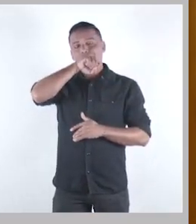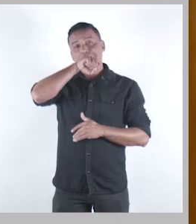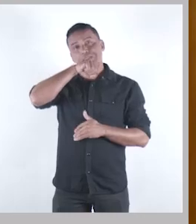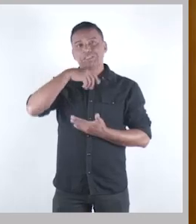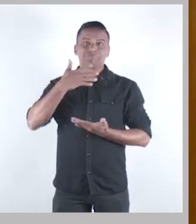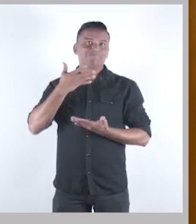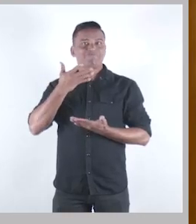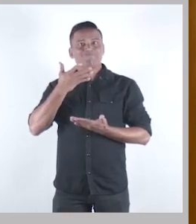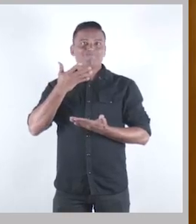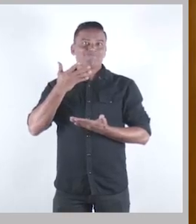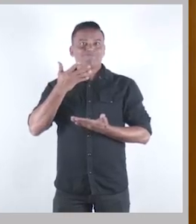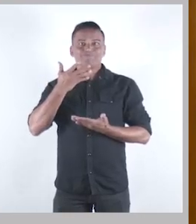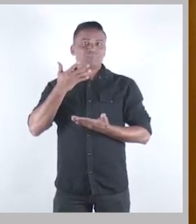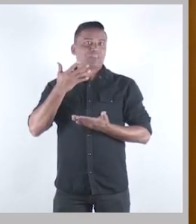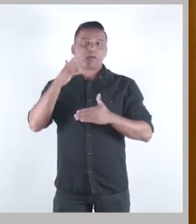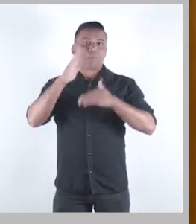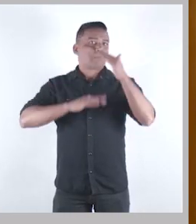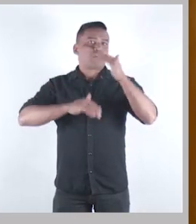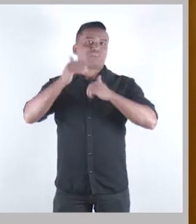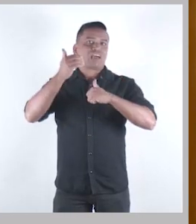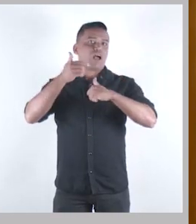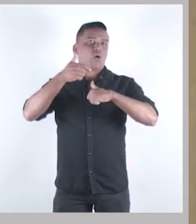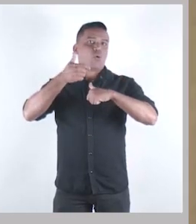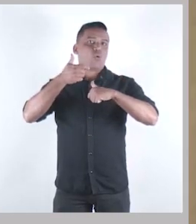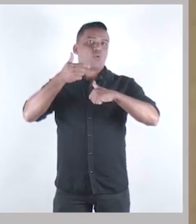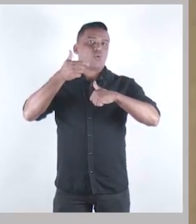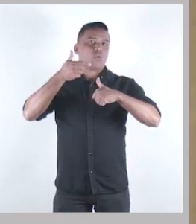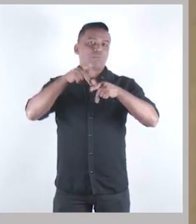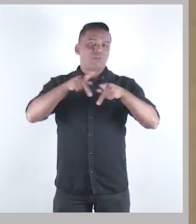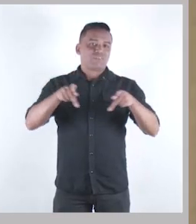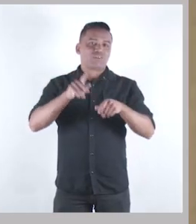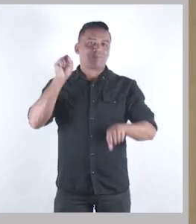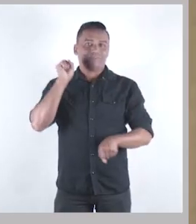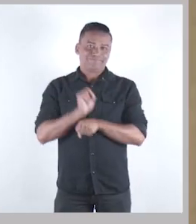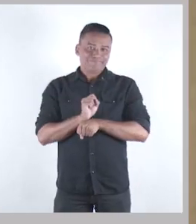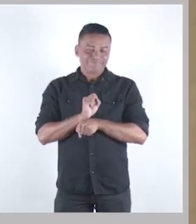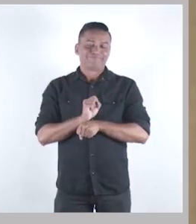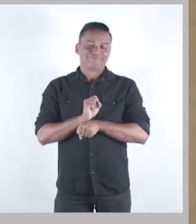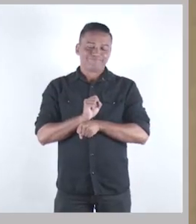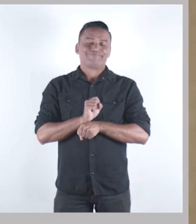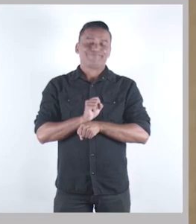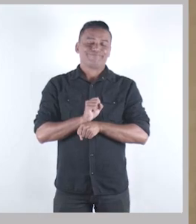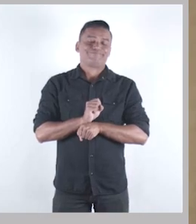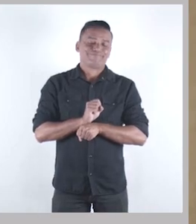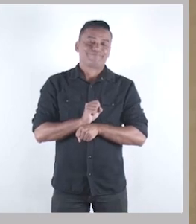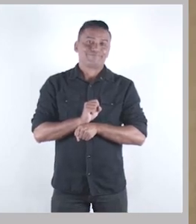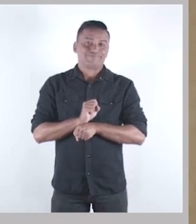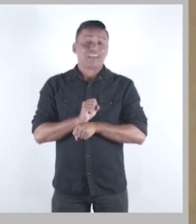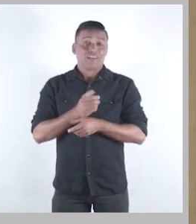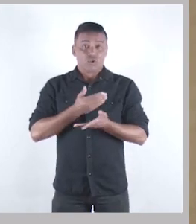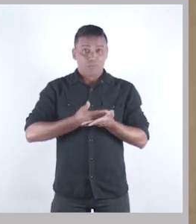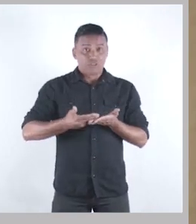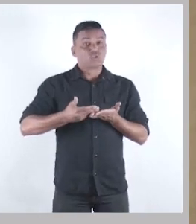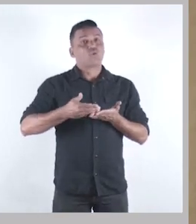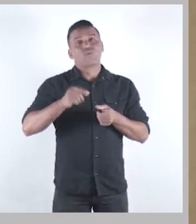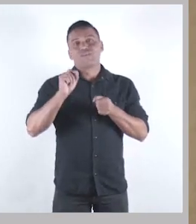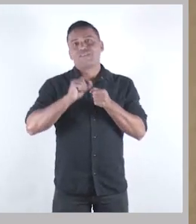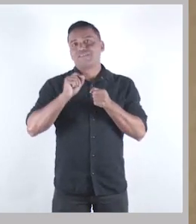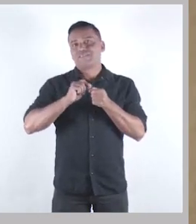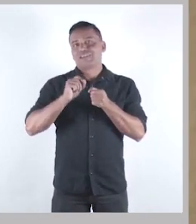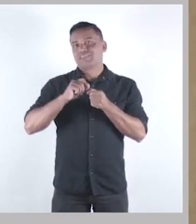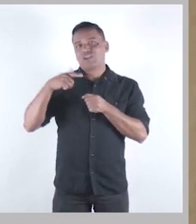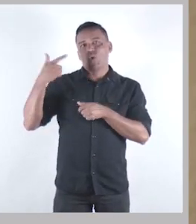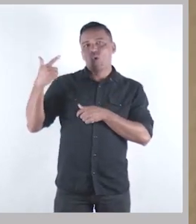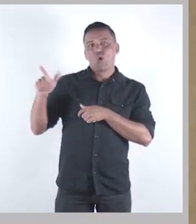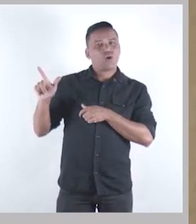não desenvolveu mais a sua profissão de professora. Portanto, passou a desenvolver atividades